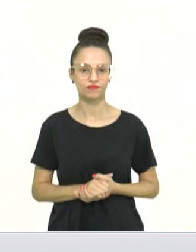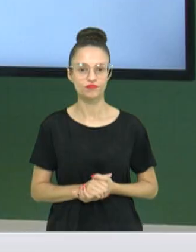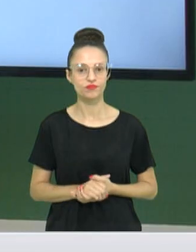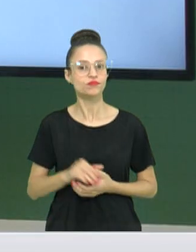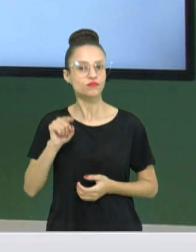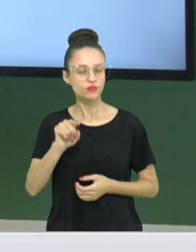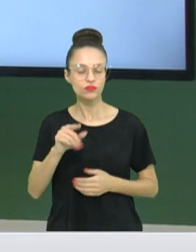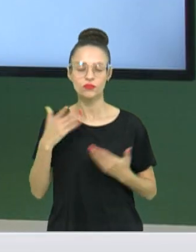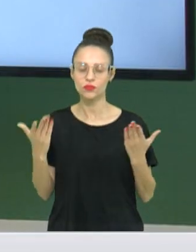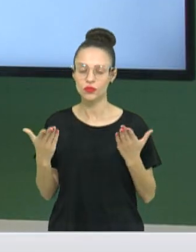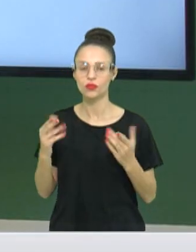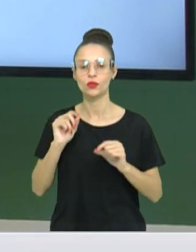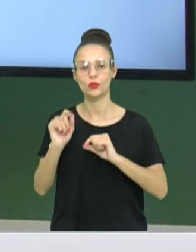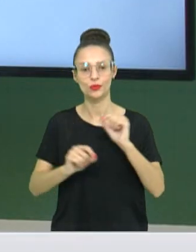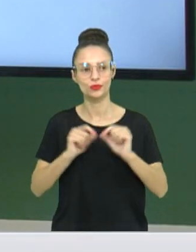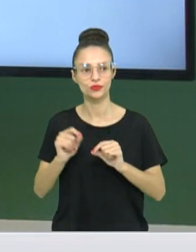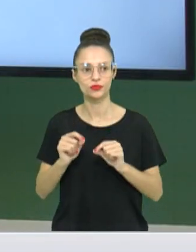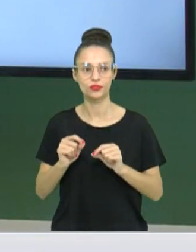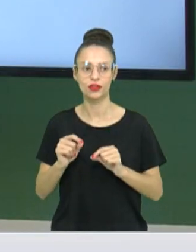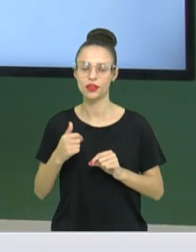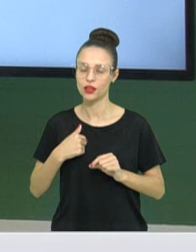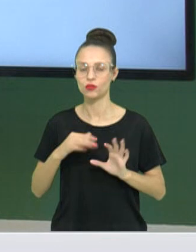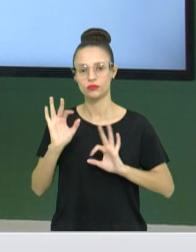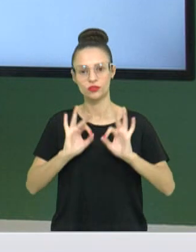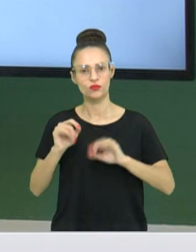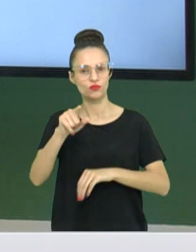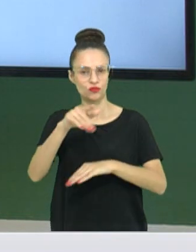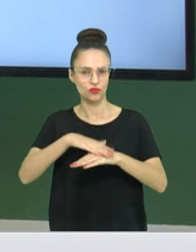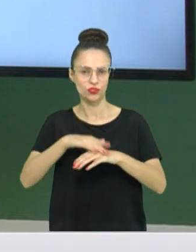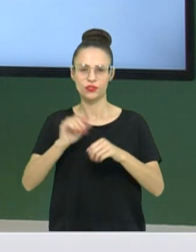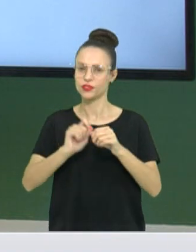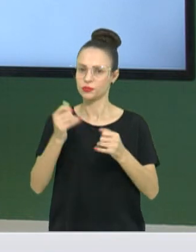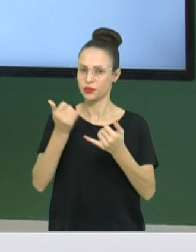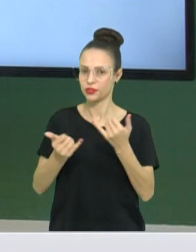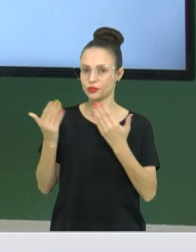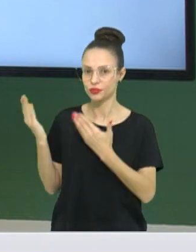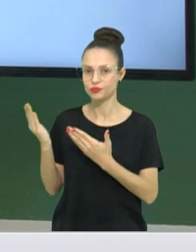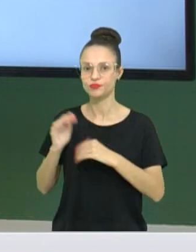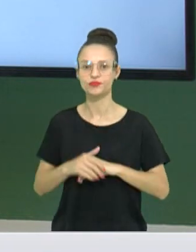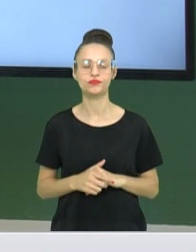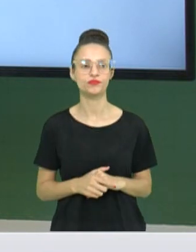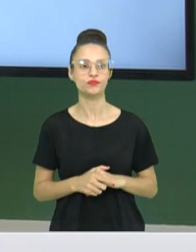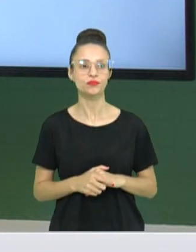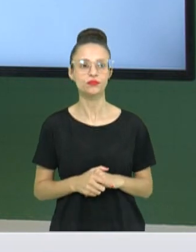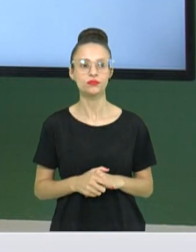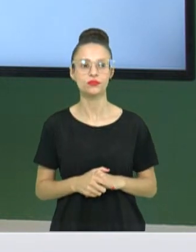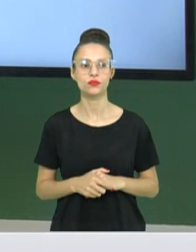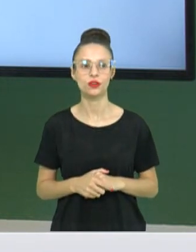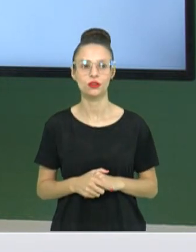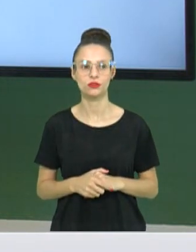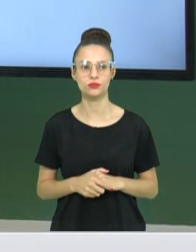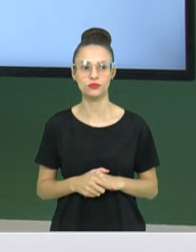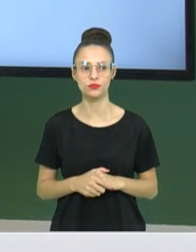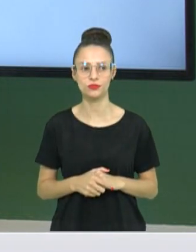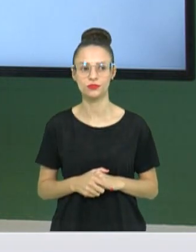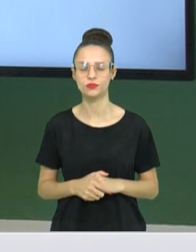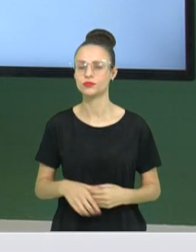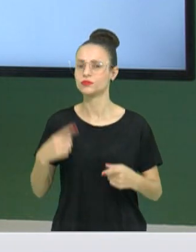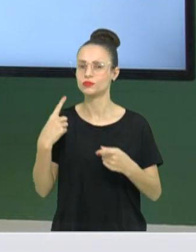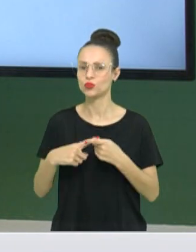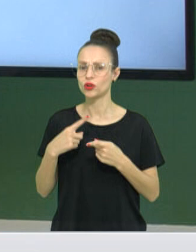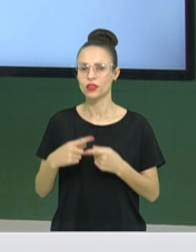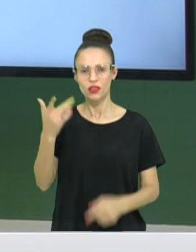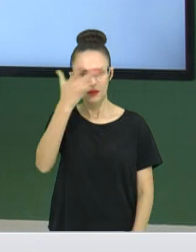isso, né, colocando nas minhas palavras, eu sei que você fez algo parecido com isso, ok? O que leva